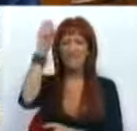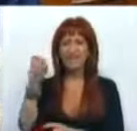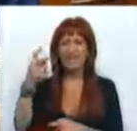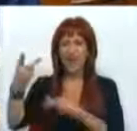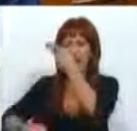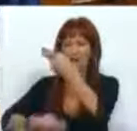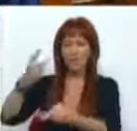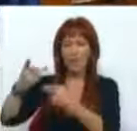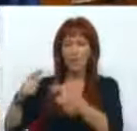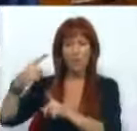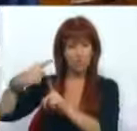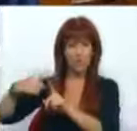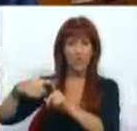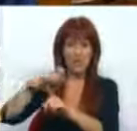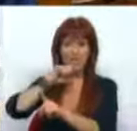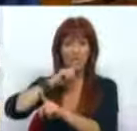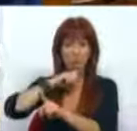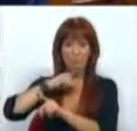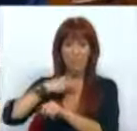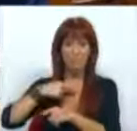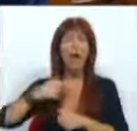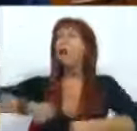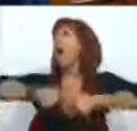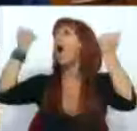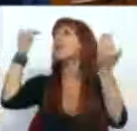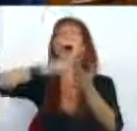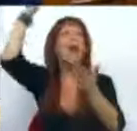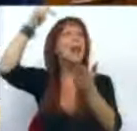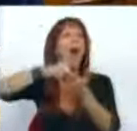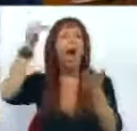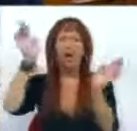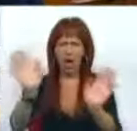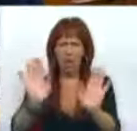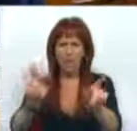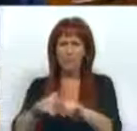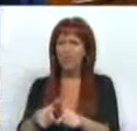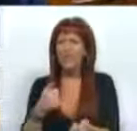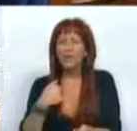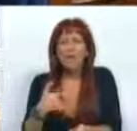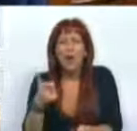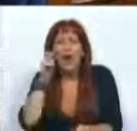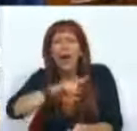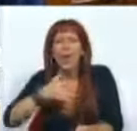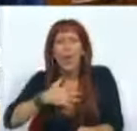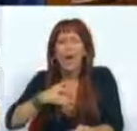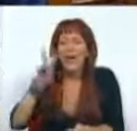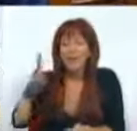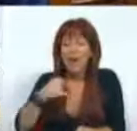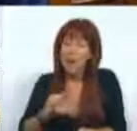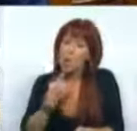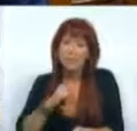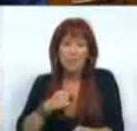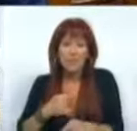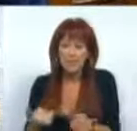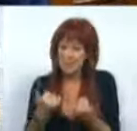terceira avaliação positiva. Sem triunfalismos de qualquer espécie, só quem não quer mesmo ver é que não percebe que esta